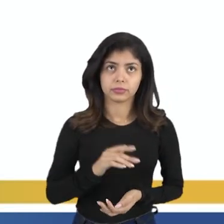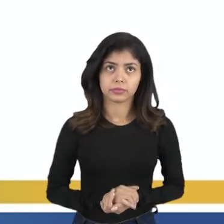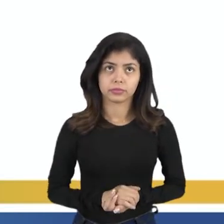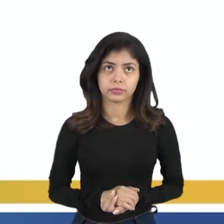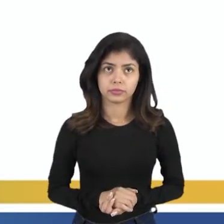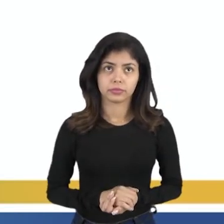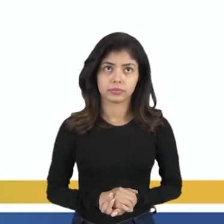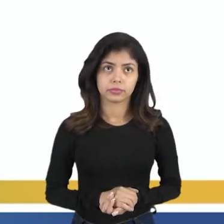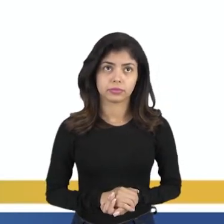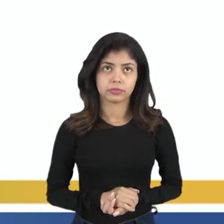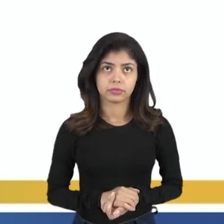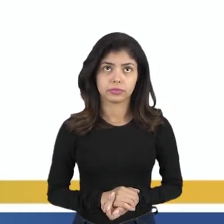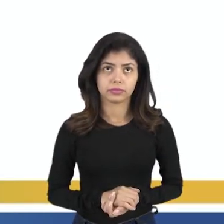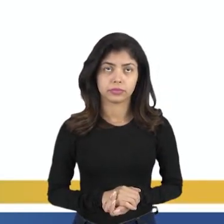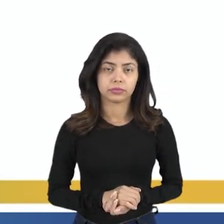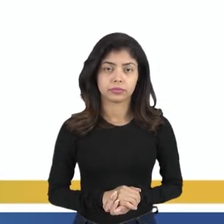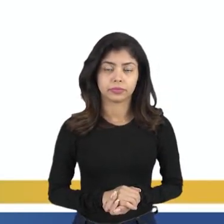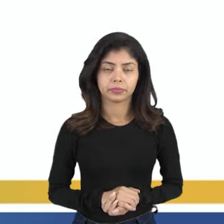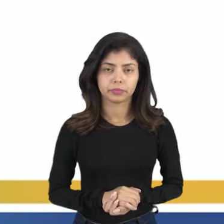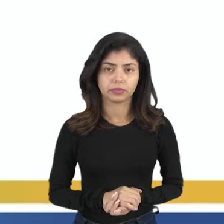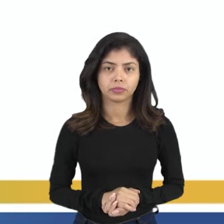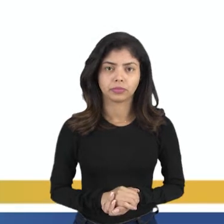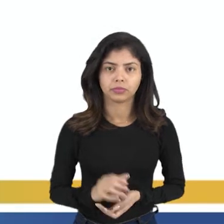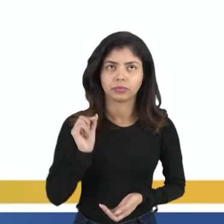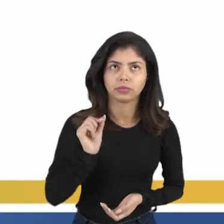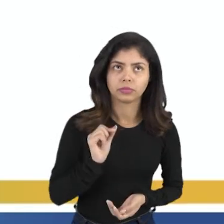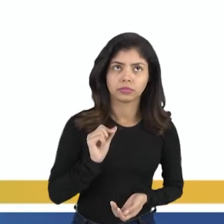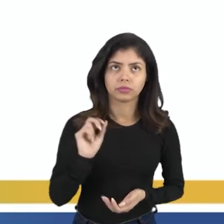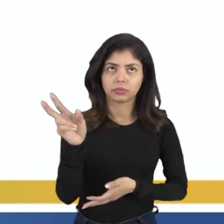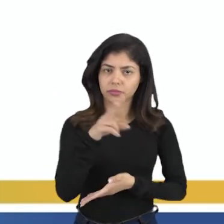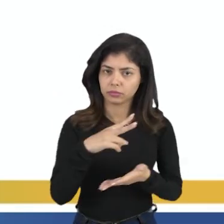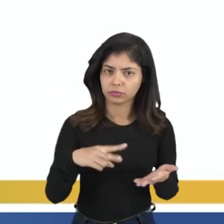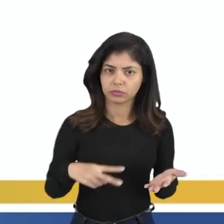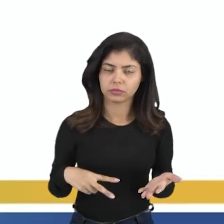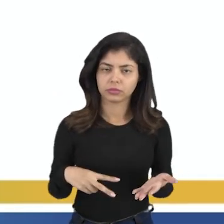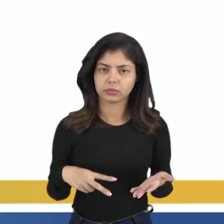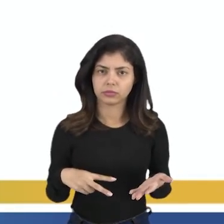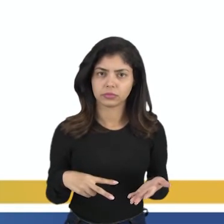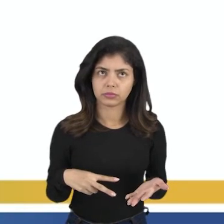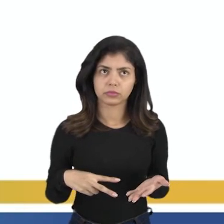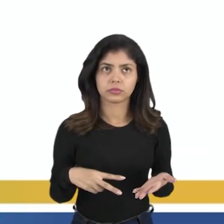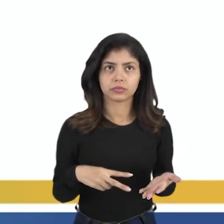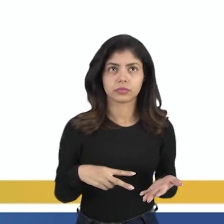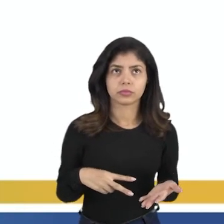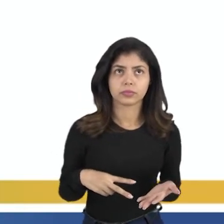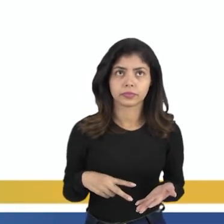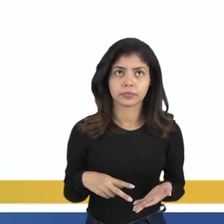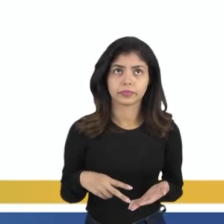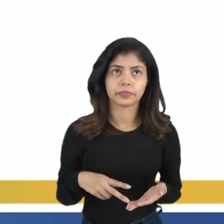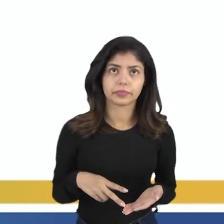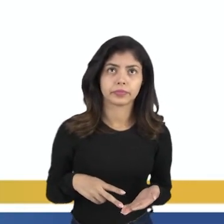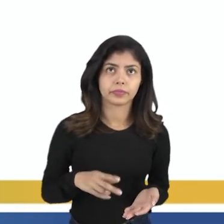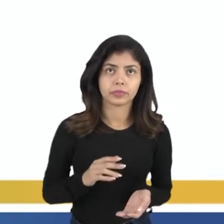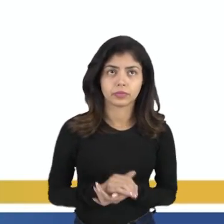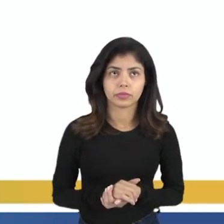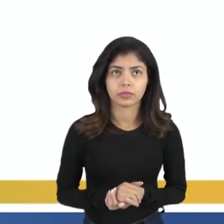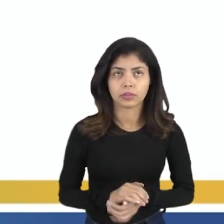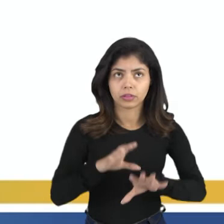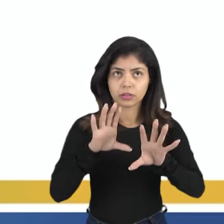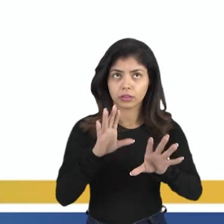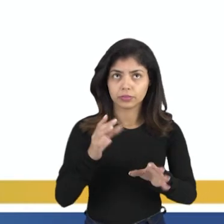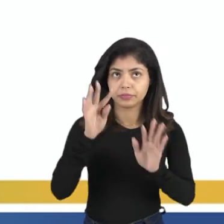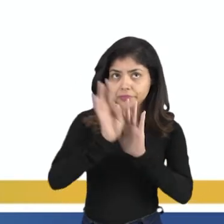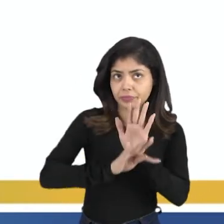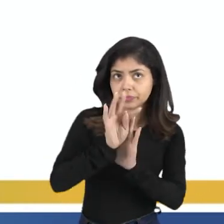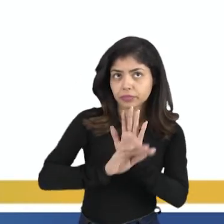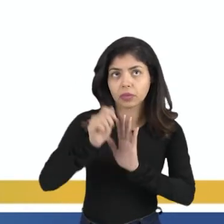sobre, a questão 3 vai falar sobre o que é ler, ok? E aí a questão seria, nesse texto, a